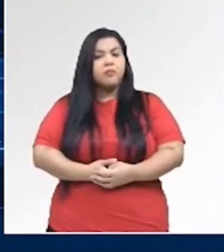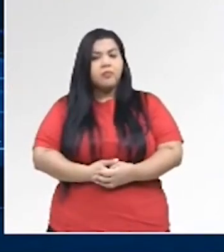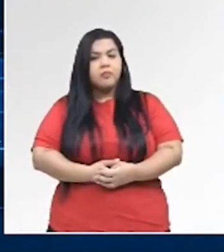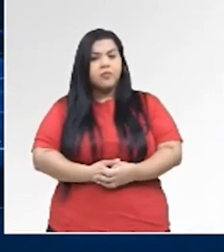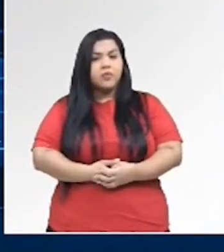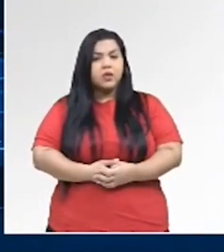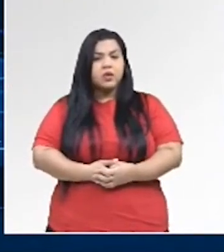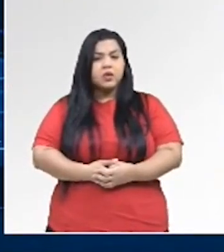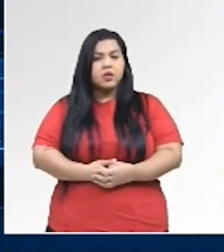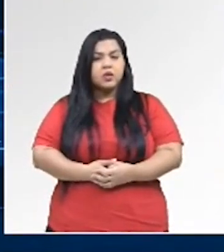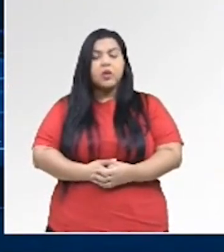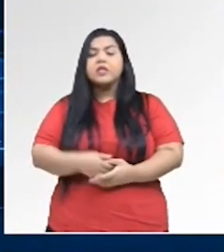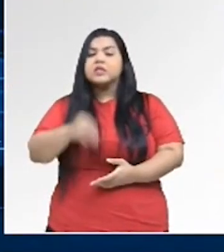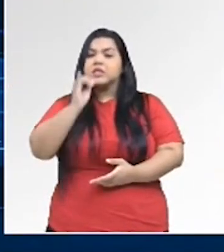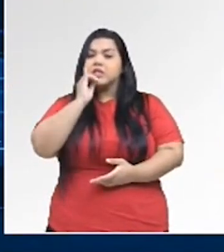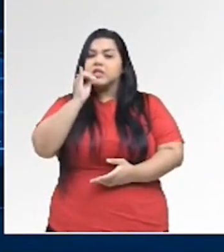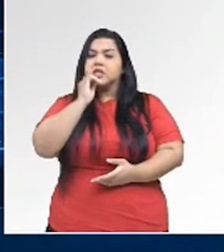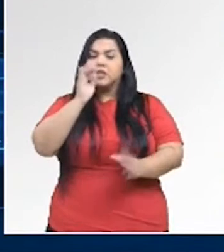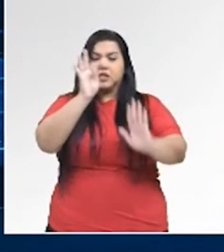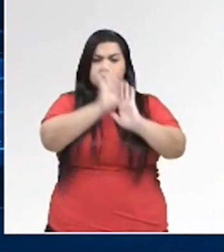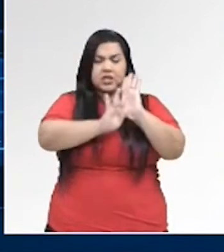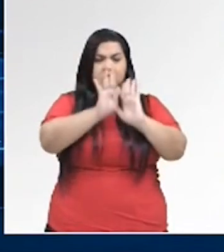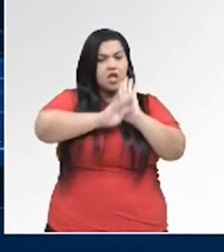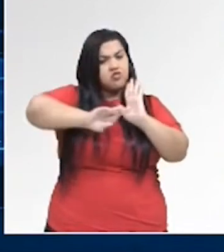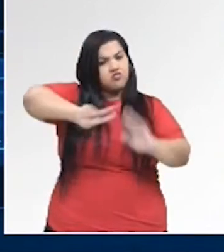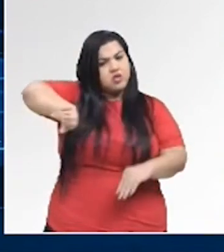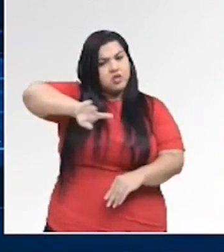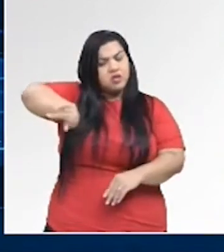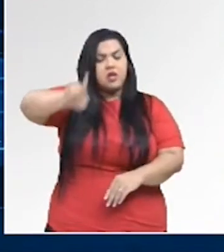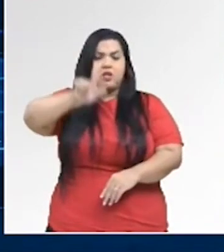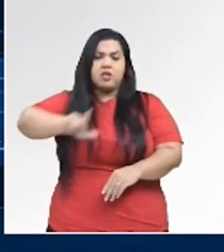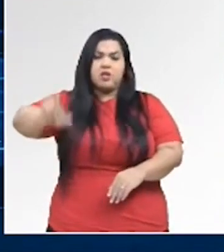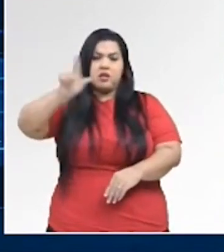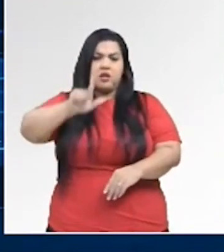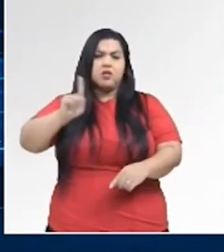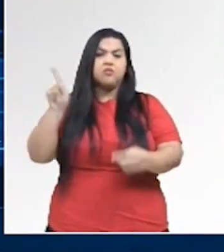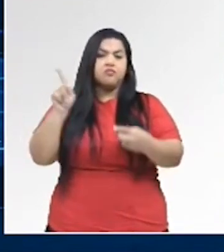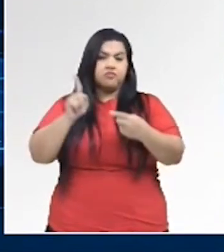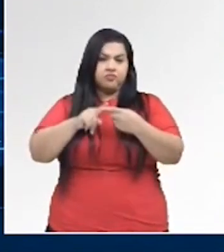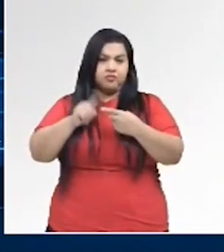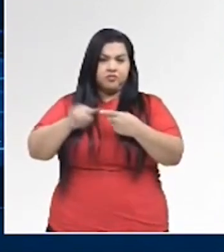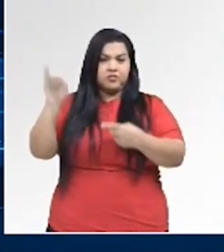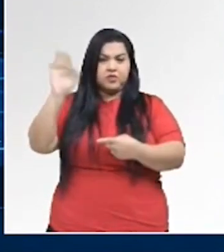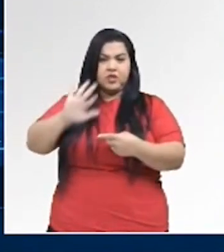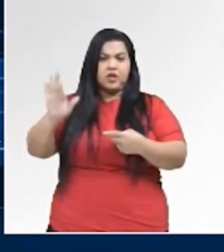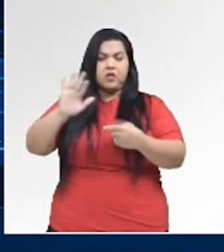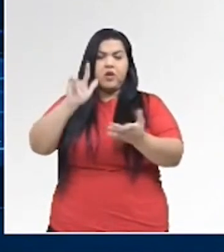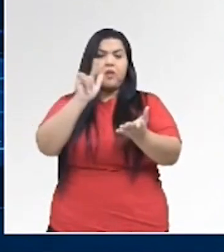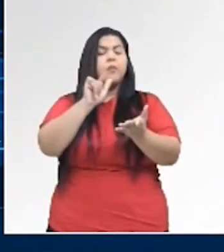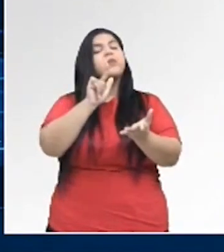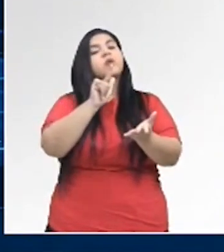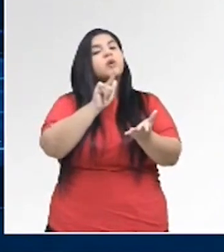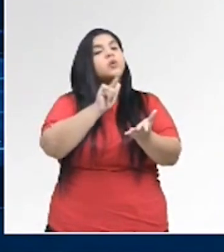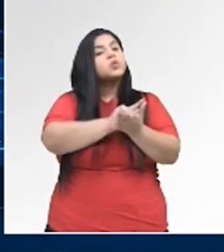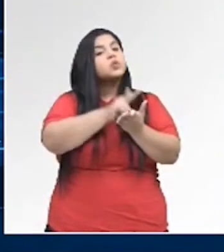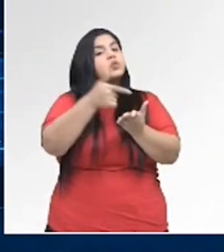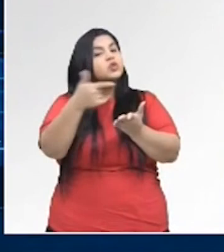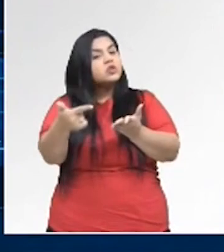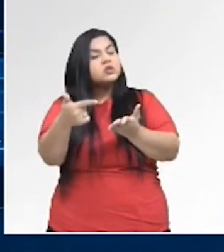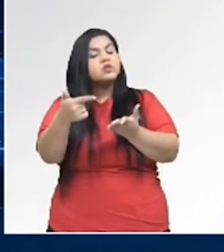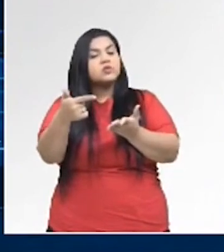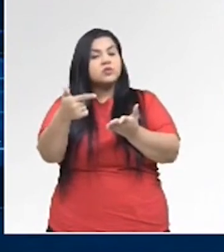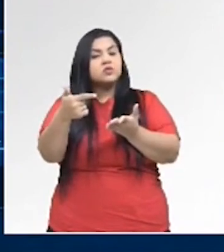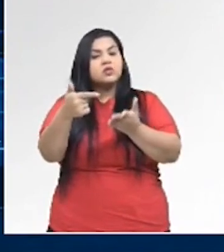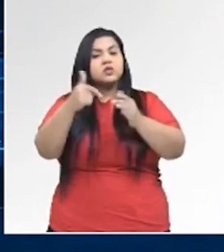ó, como exemplo de texto não literário, aqui um exemplo, a folha de jornal, a notícia de um